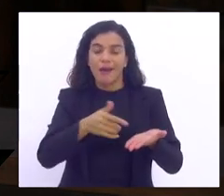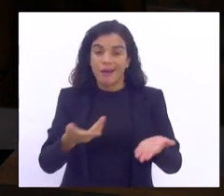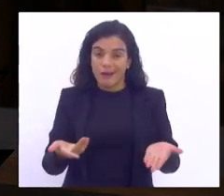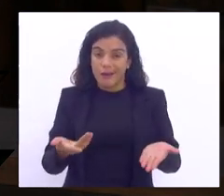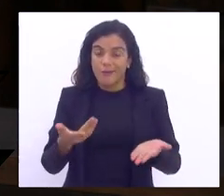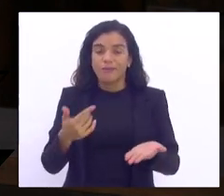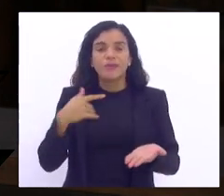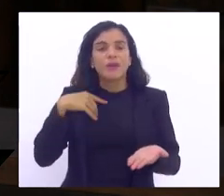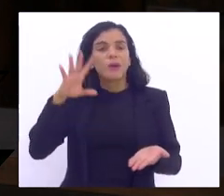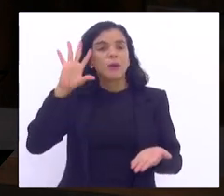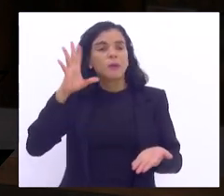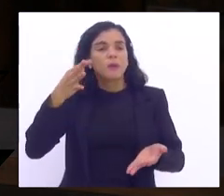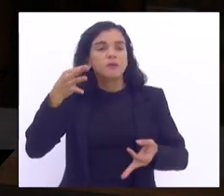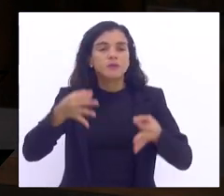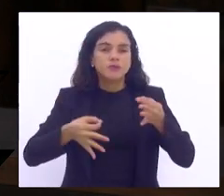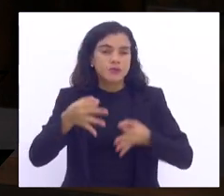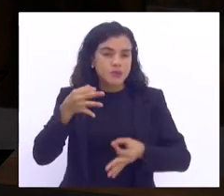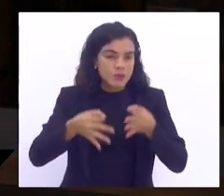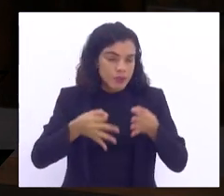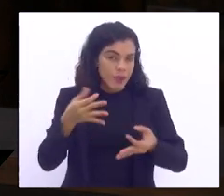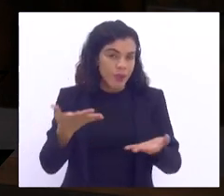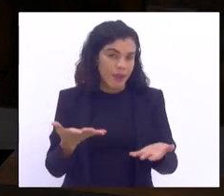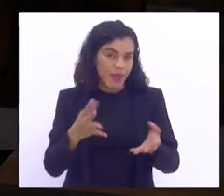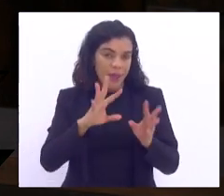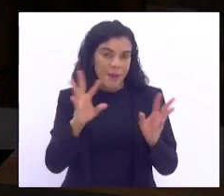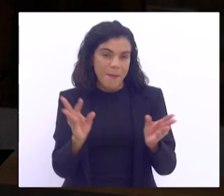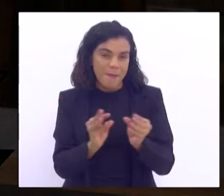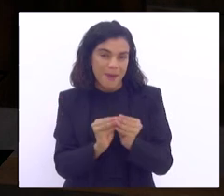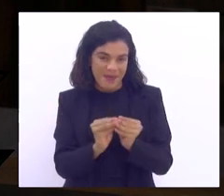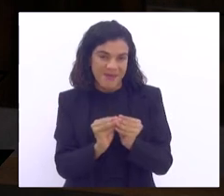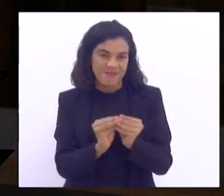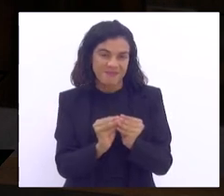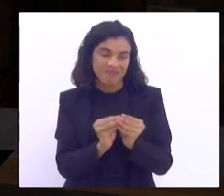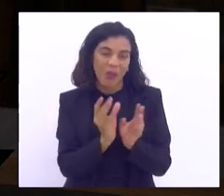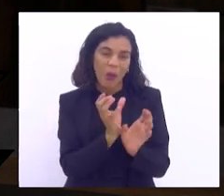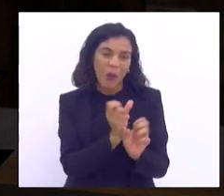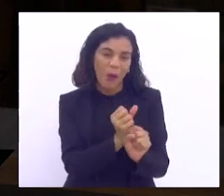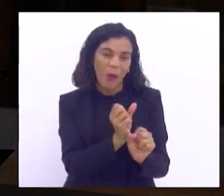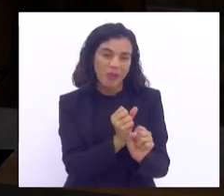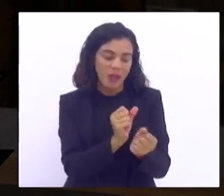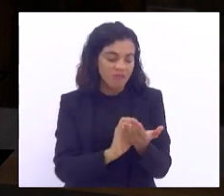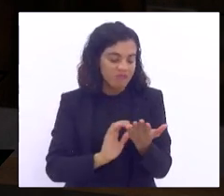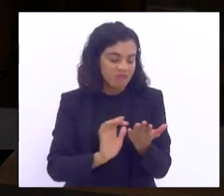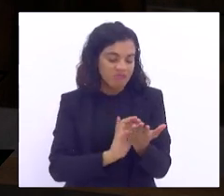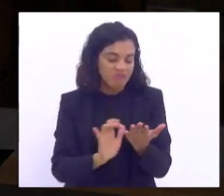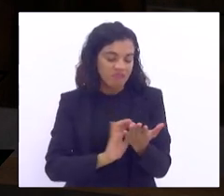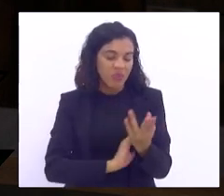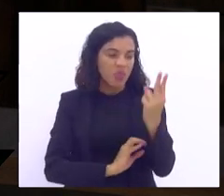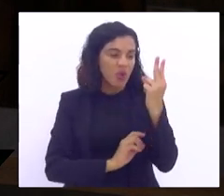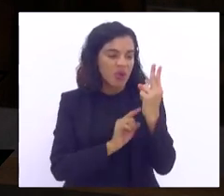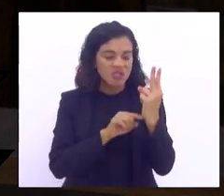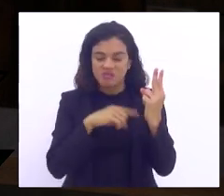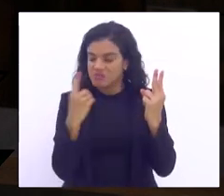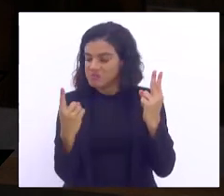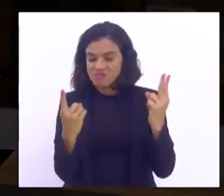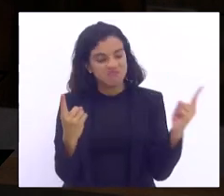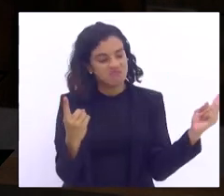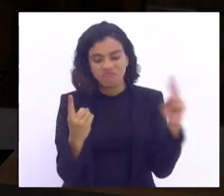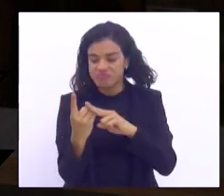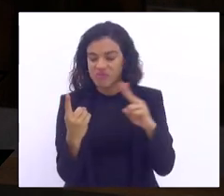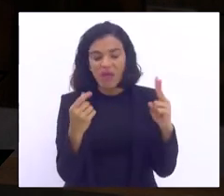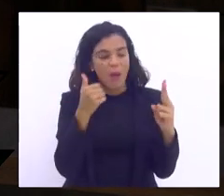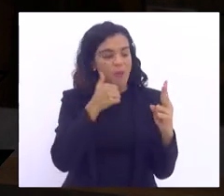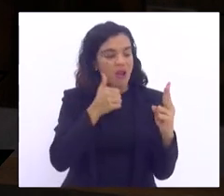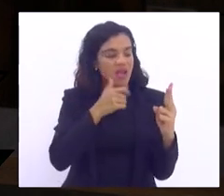a solução jurídica para ele é um produto de uma simples conta que se faz na calculadora, 2 é maior que 1, portanto, a mulher tem